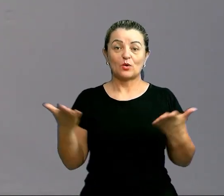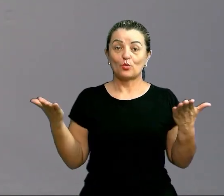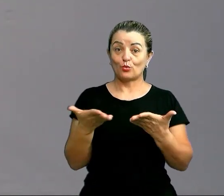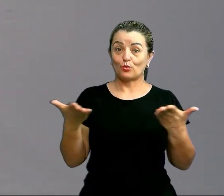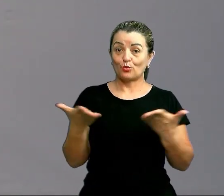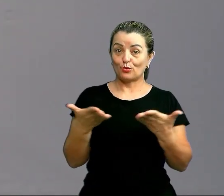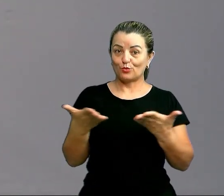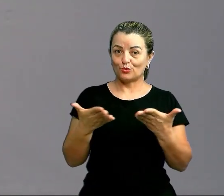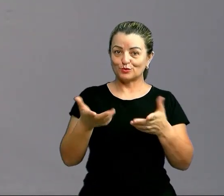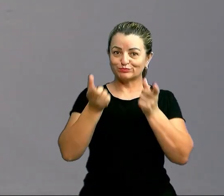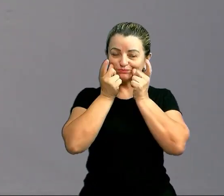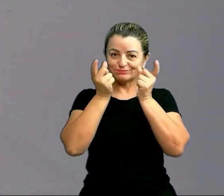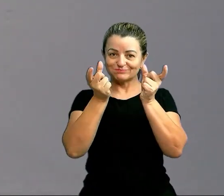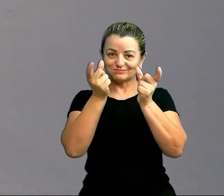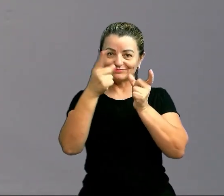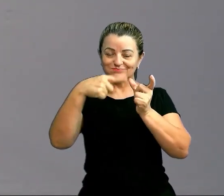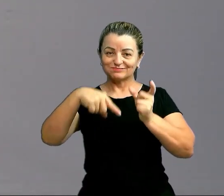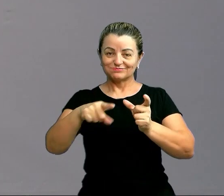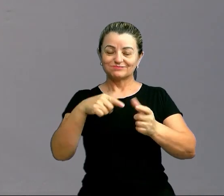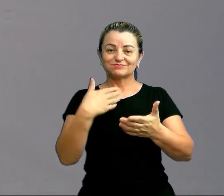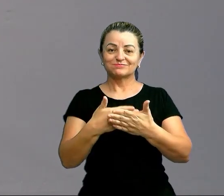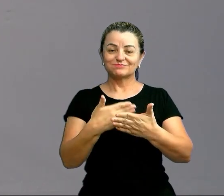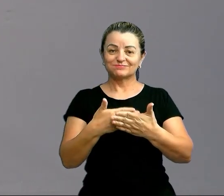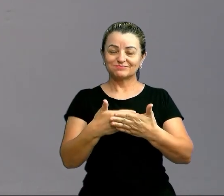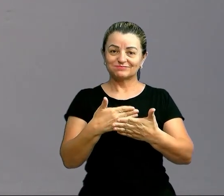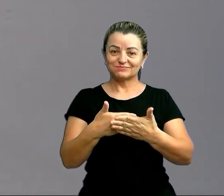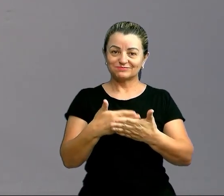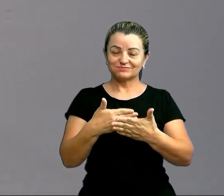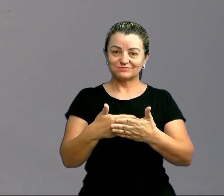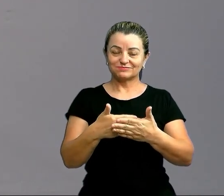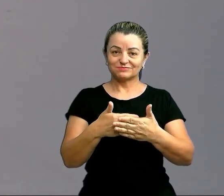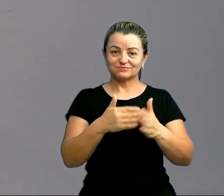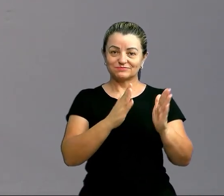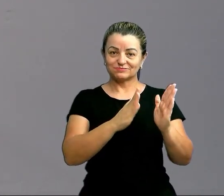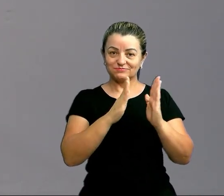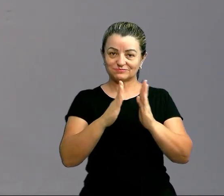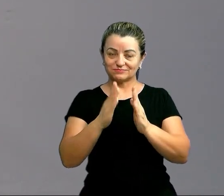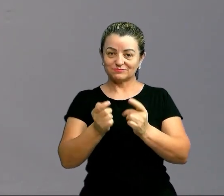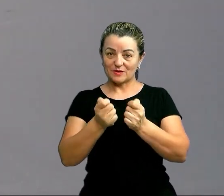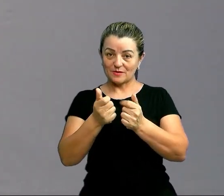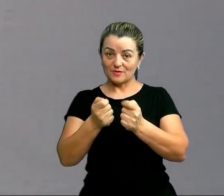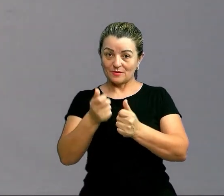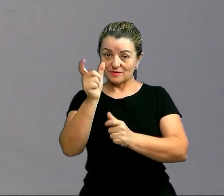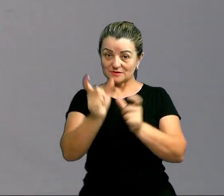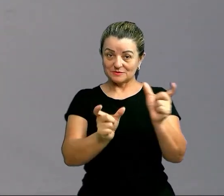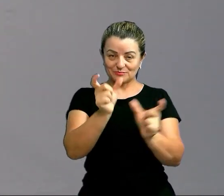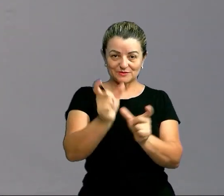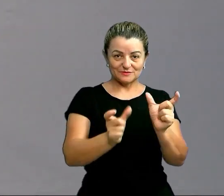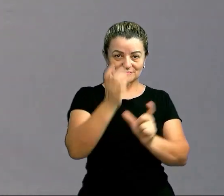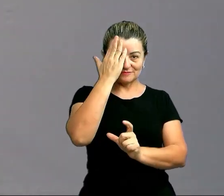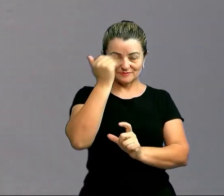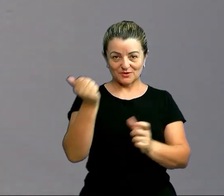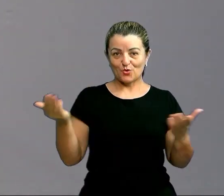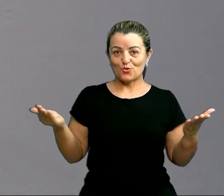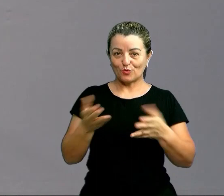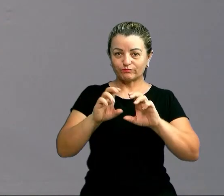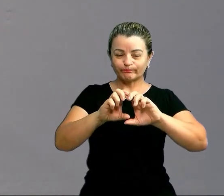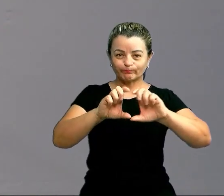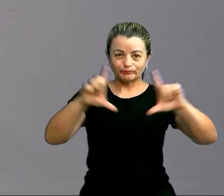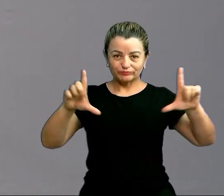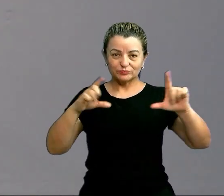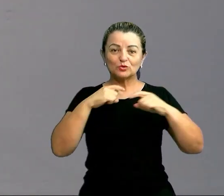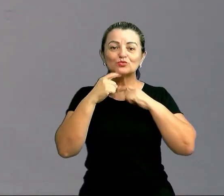ela é super interessante porque a gente vai trabalhar um contexto que pouca gente domina e a partir de hoje pode elucidar em tirar